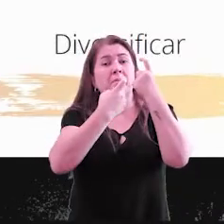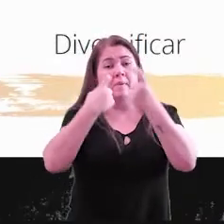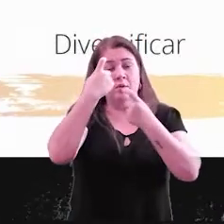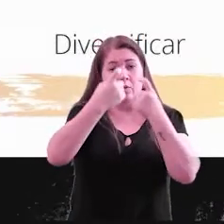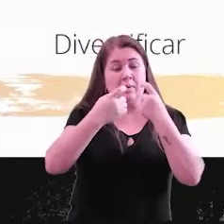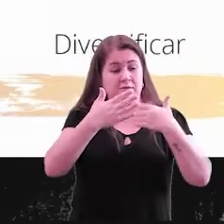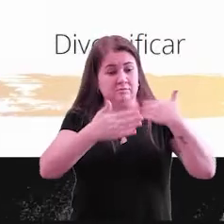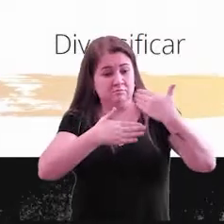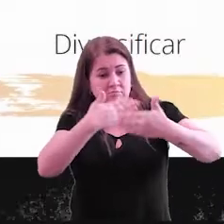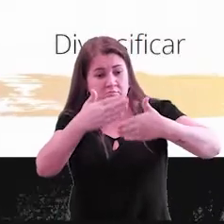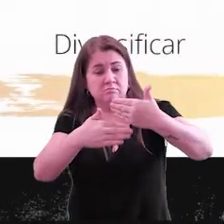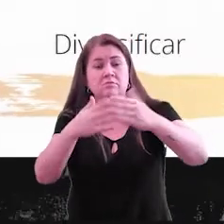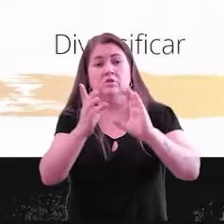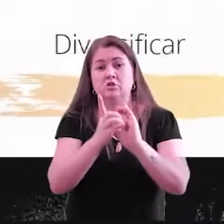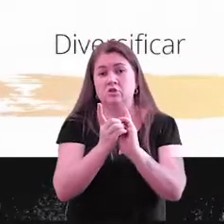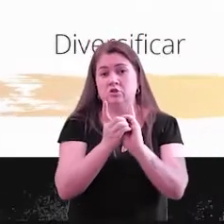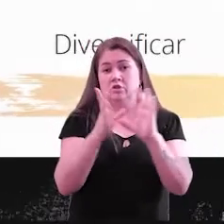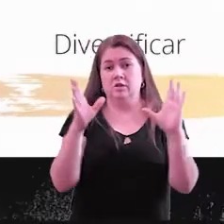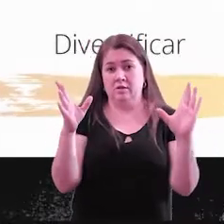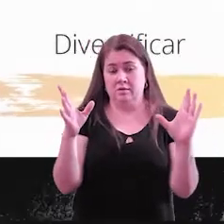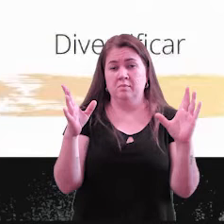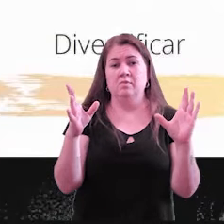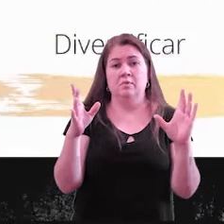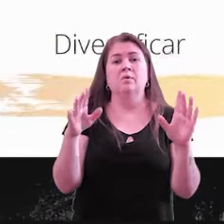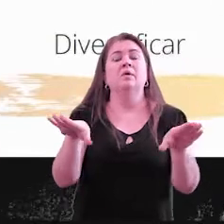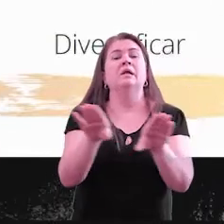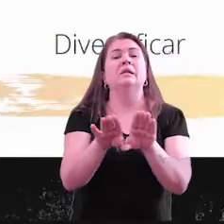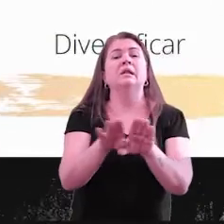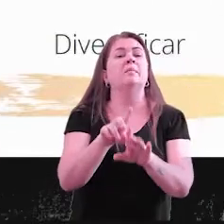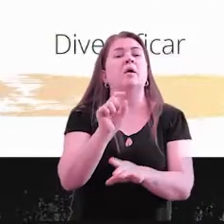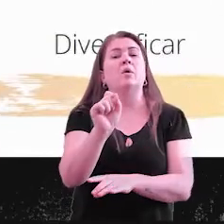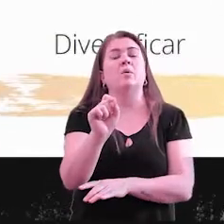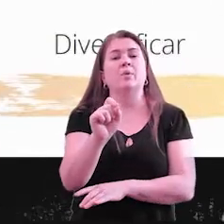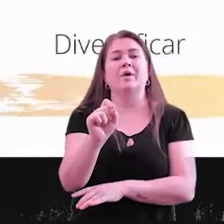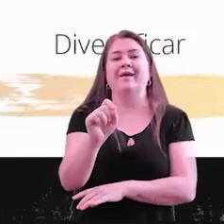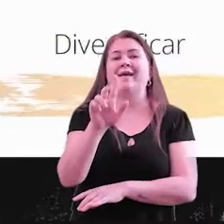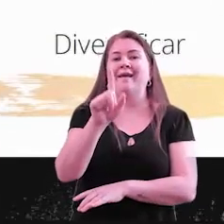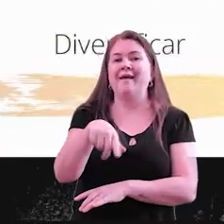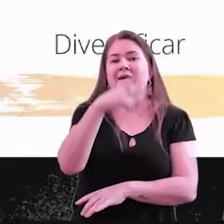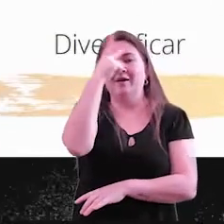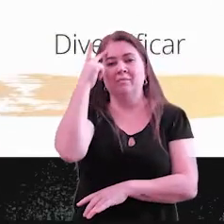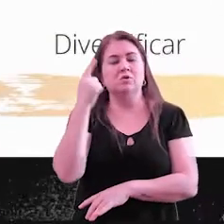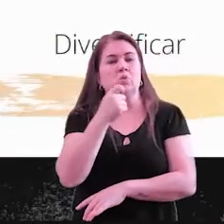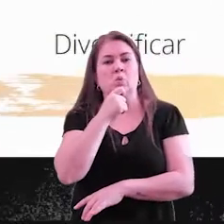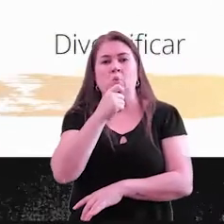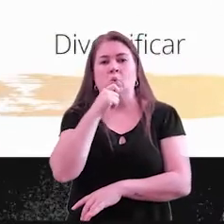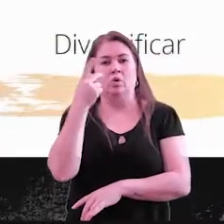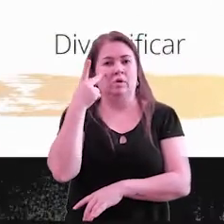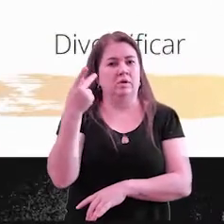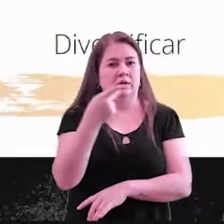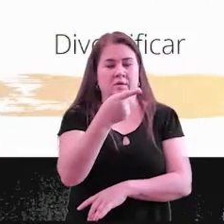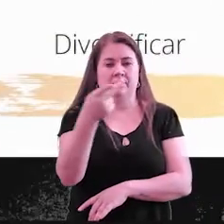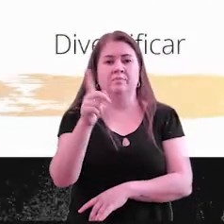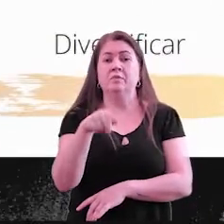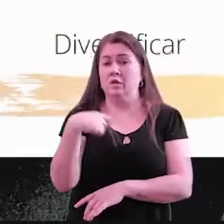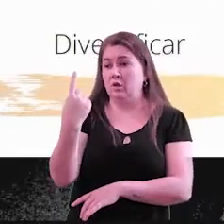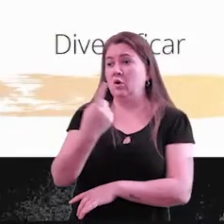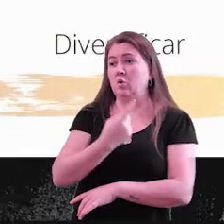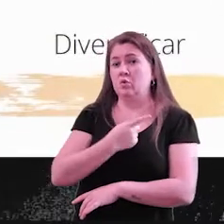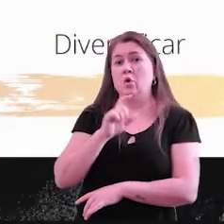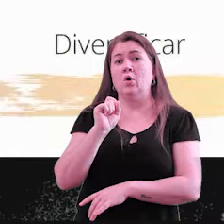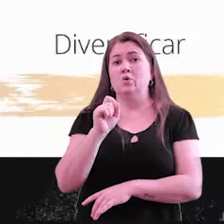não visitante. A gente, em geral, nos museus, tem estudos de público que são fundamentais para que a gente entenda quem